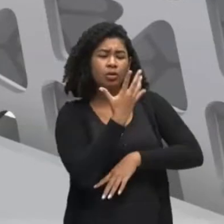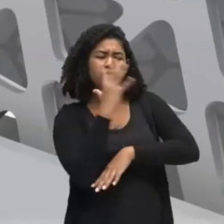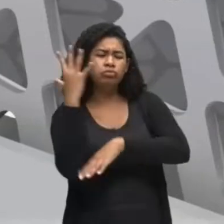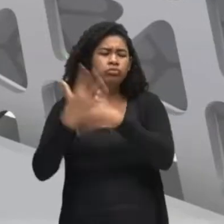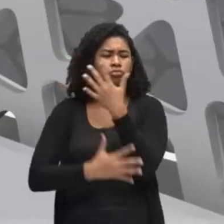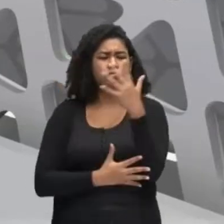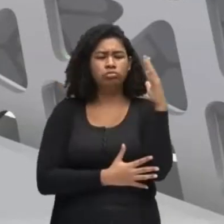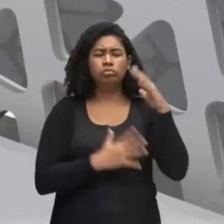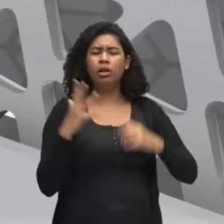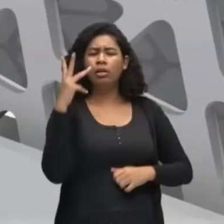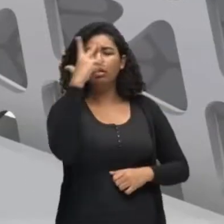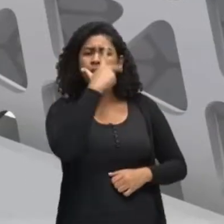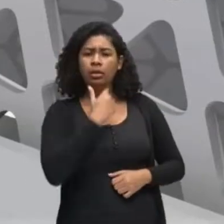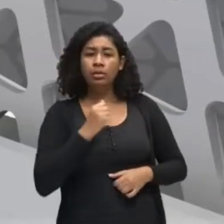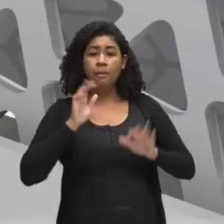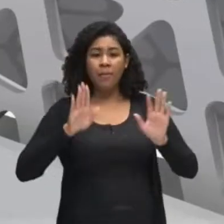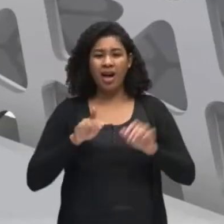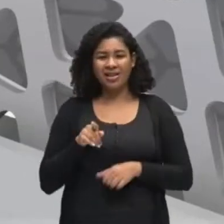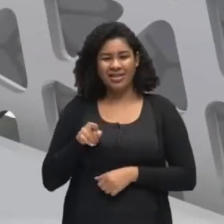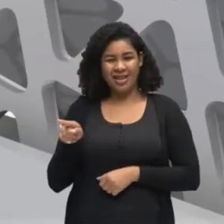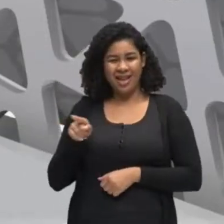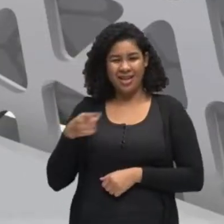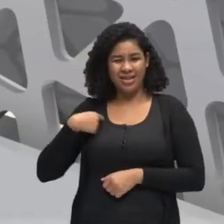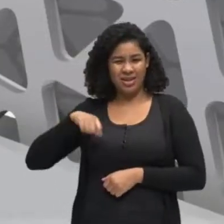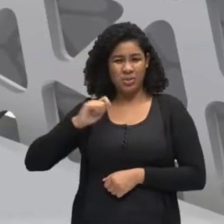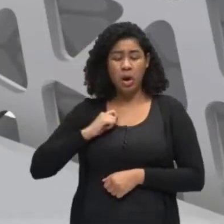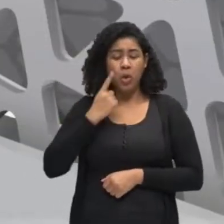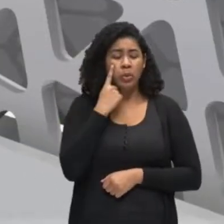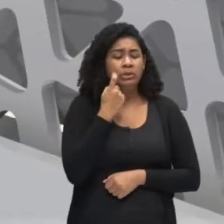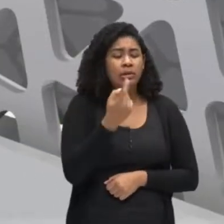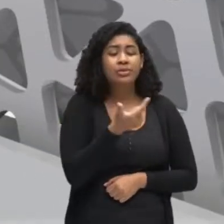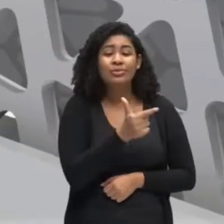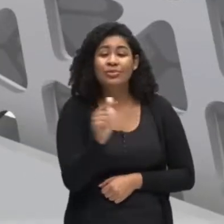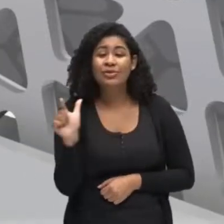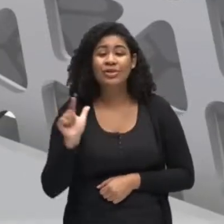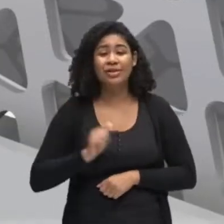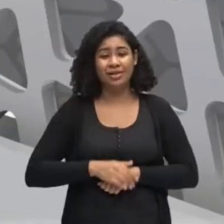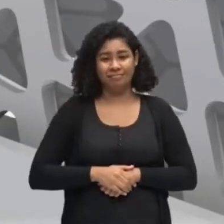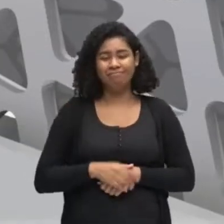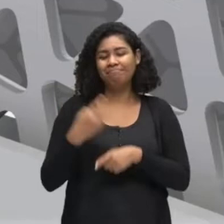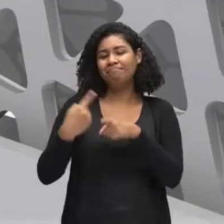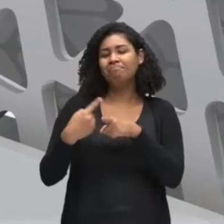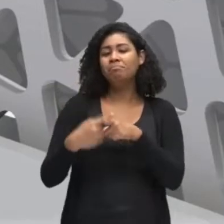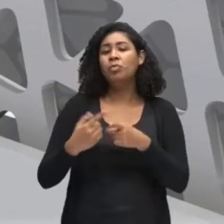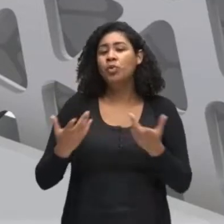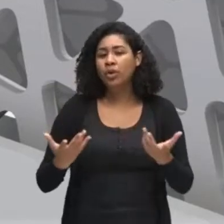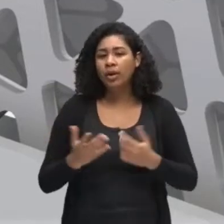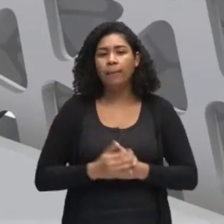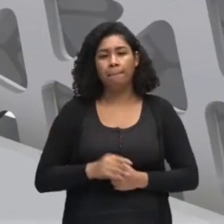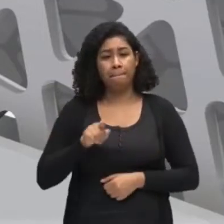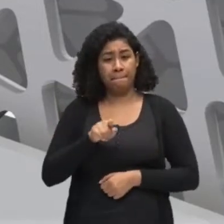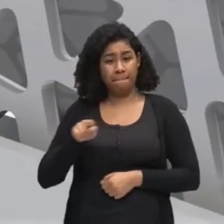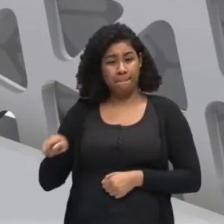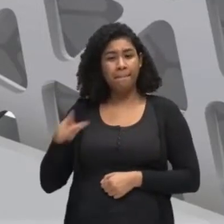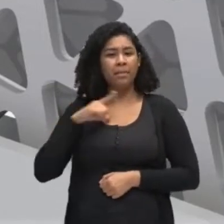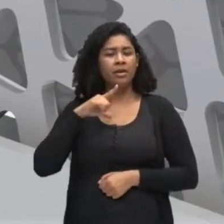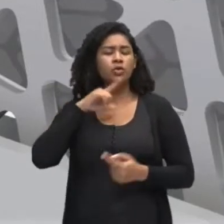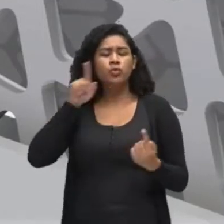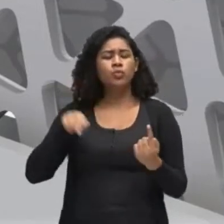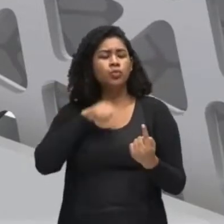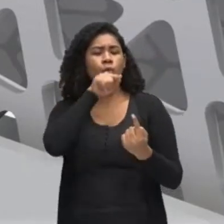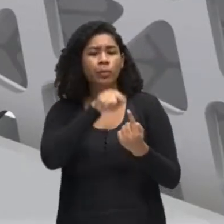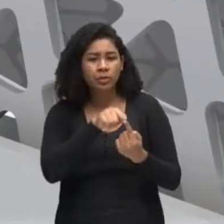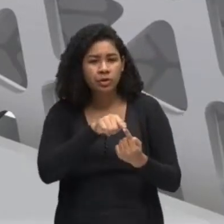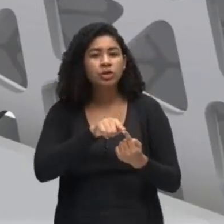despertava os interesses deles. Por quê? Lembram aí? Os espanhóis, eles tinham um propósito, que